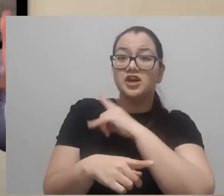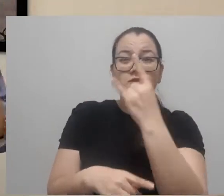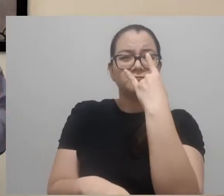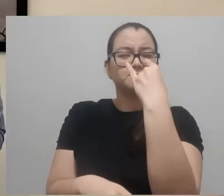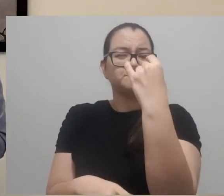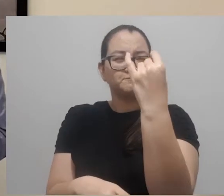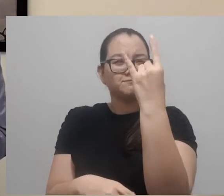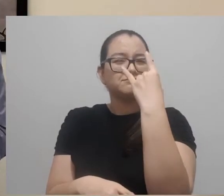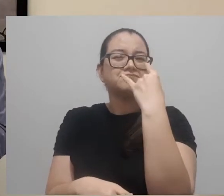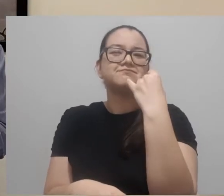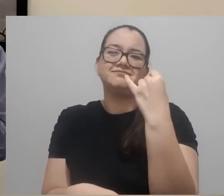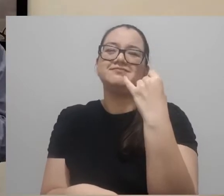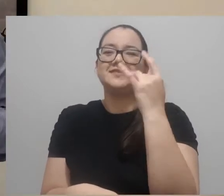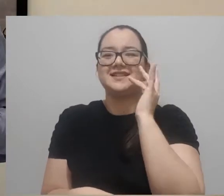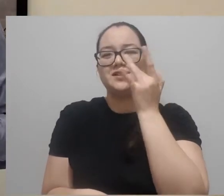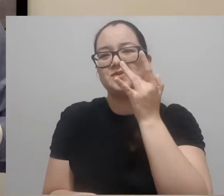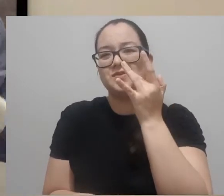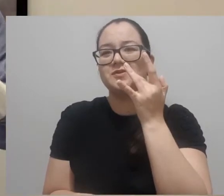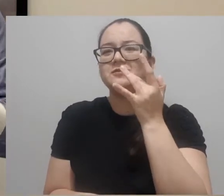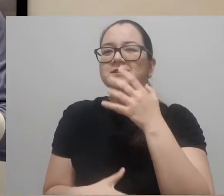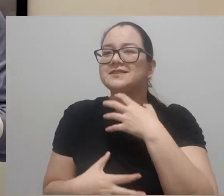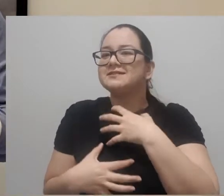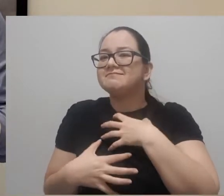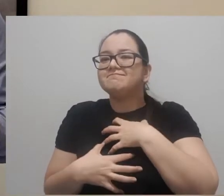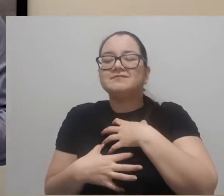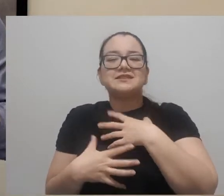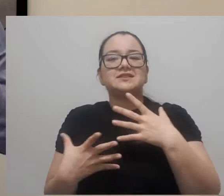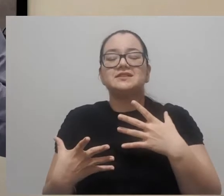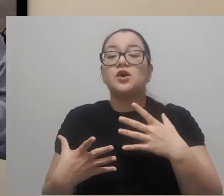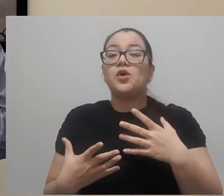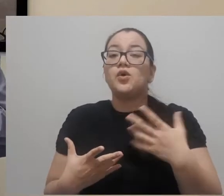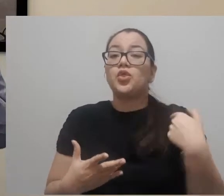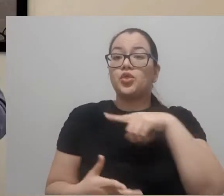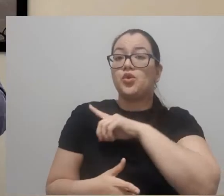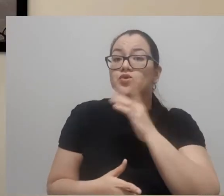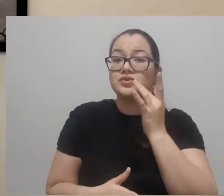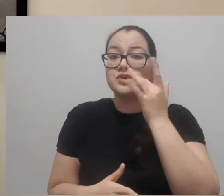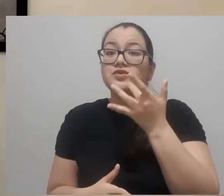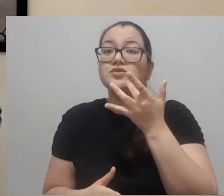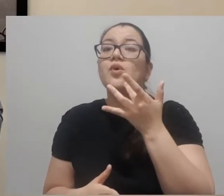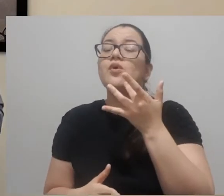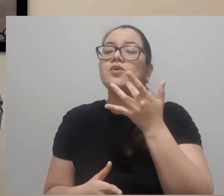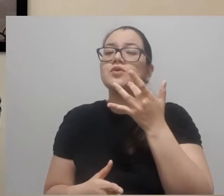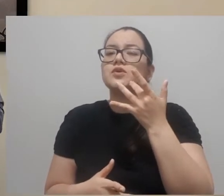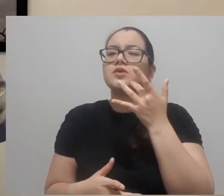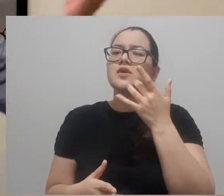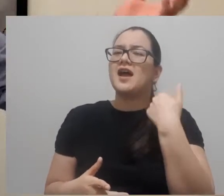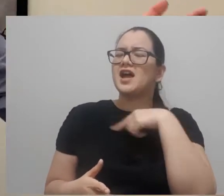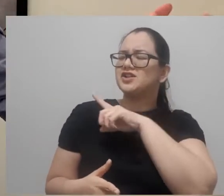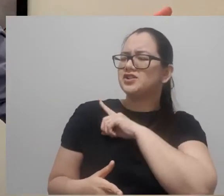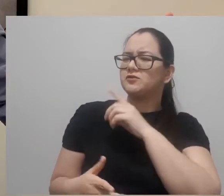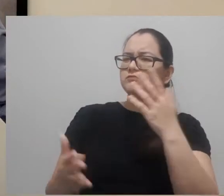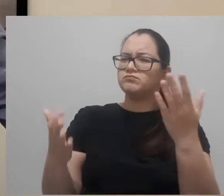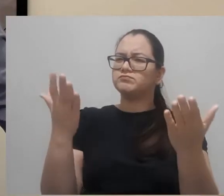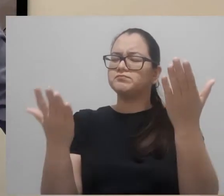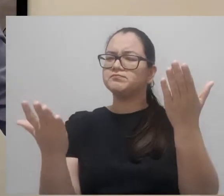nos inquietamos, nós usamos os nossos tesouros para medirmos coisas e pessoas, inclusive as